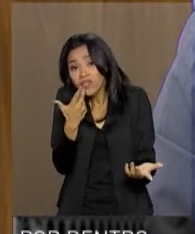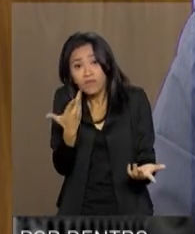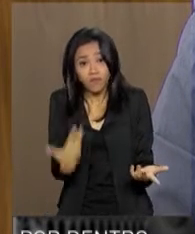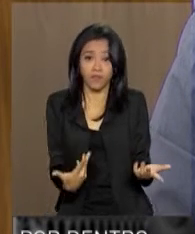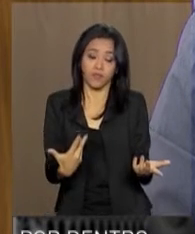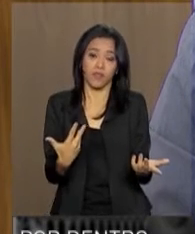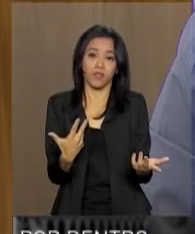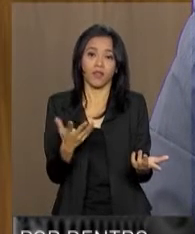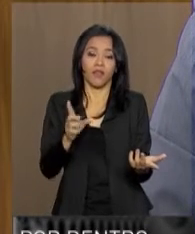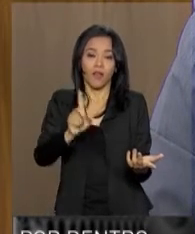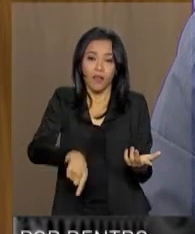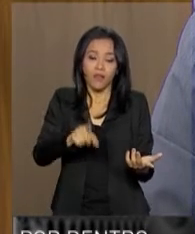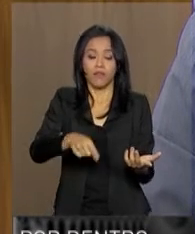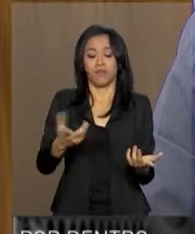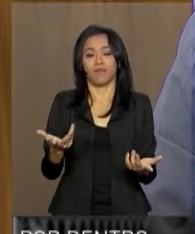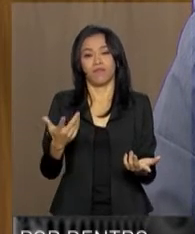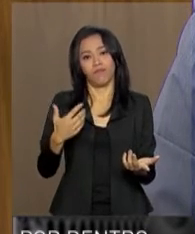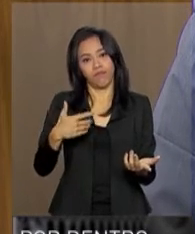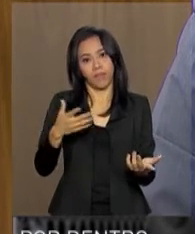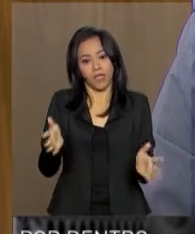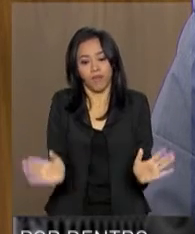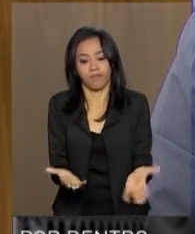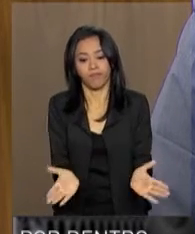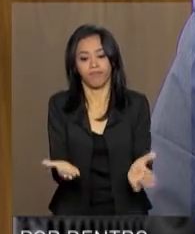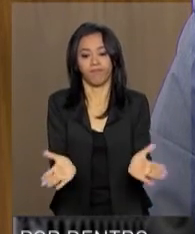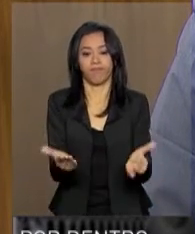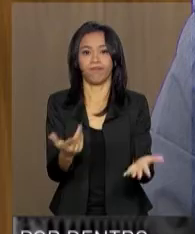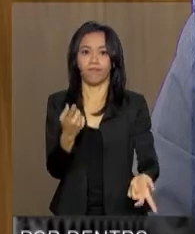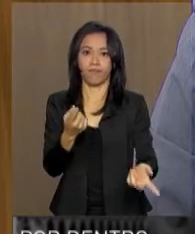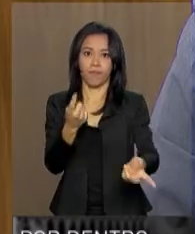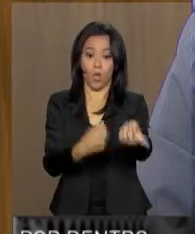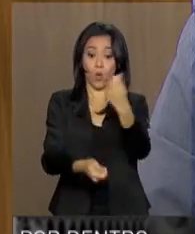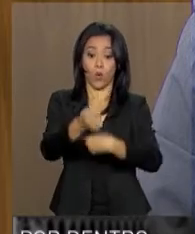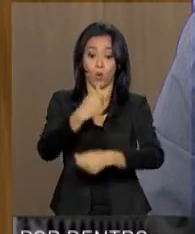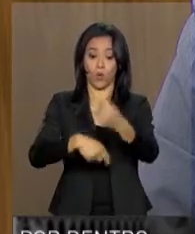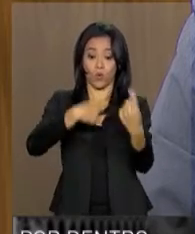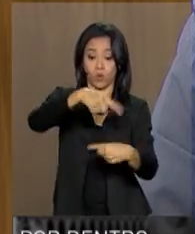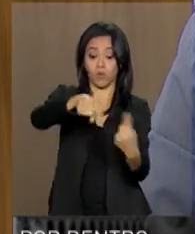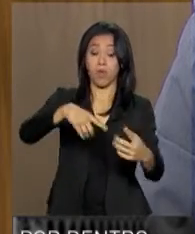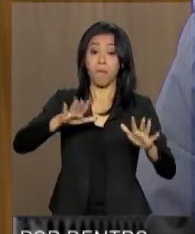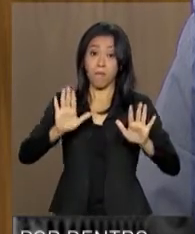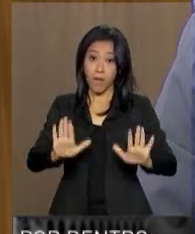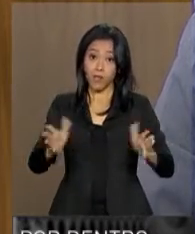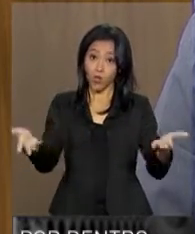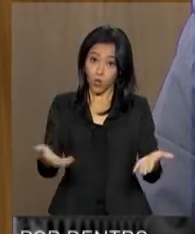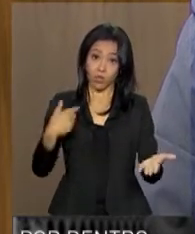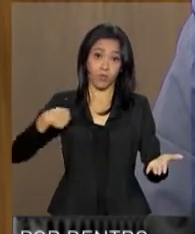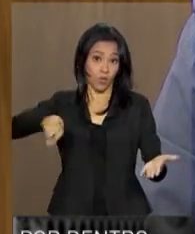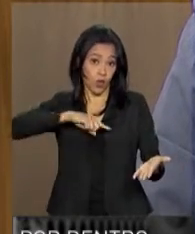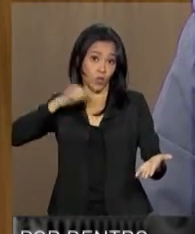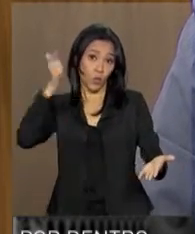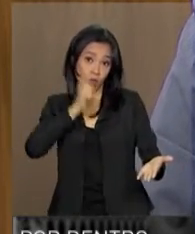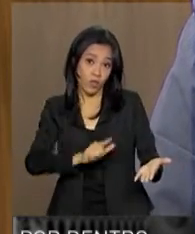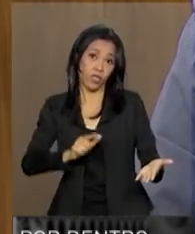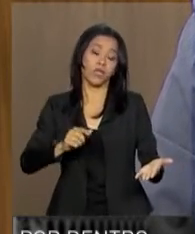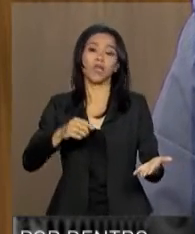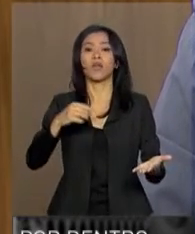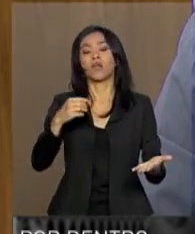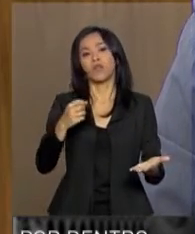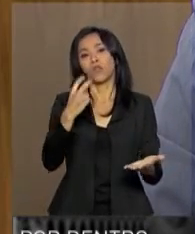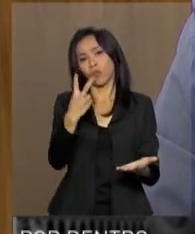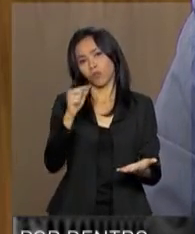dar mais produtividade para nossa economia mas hoje pra gente alcançar o nosso produto potencial que tem em torno de 2.3